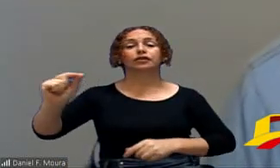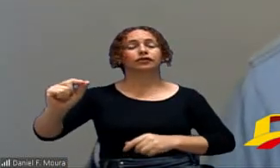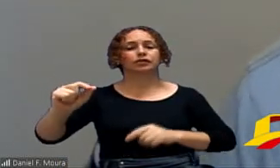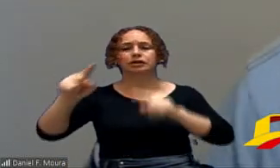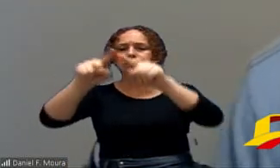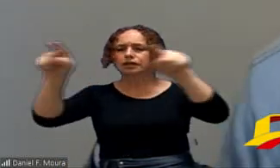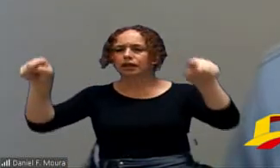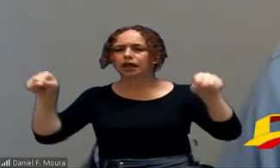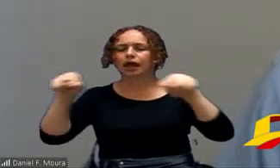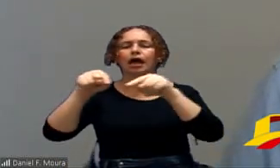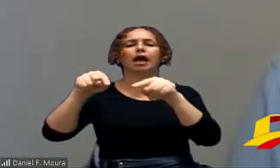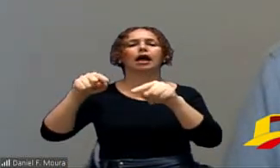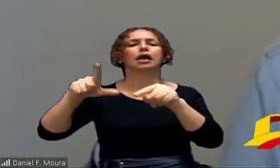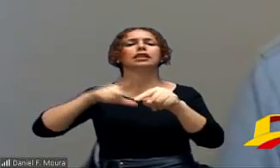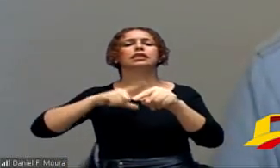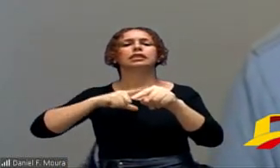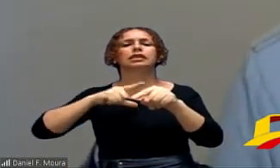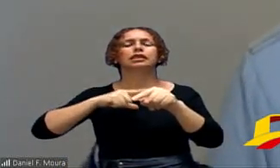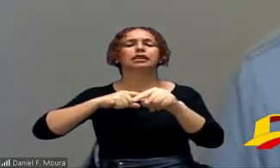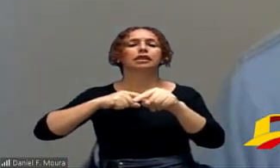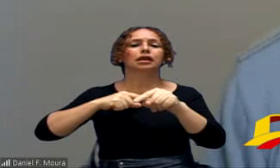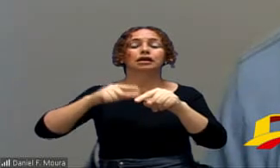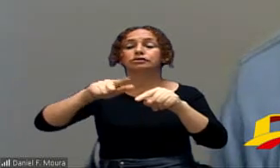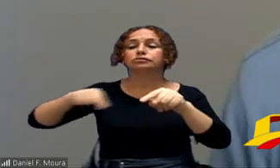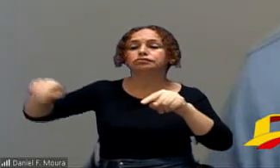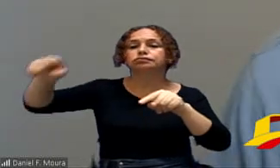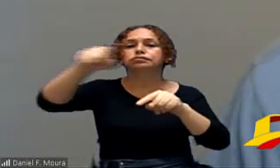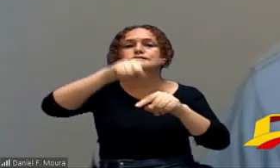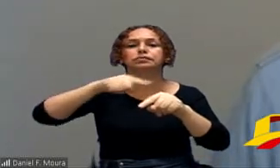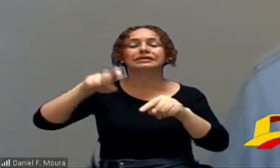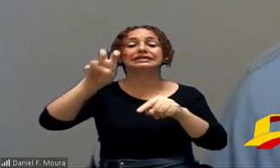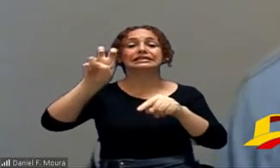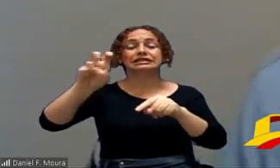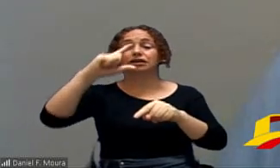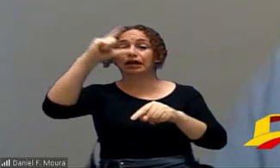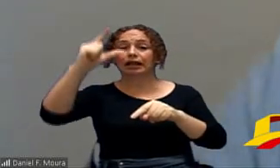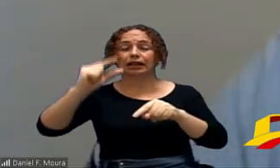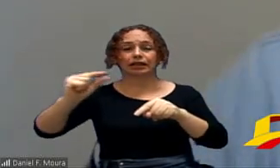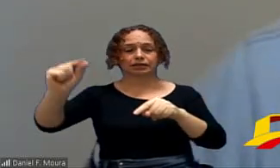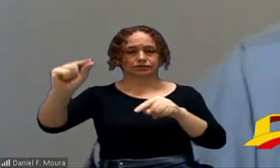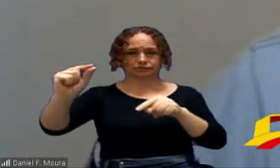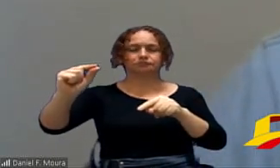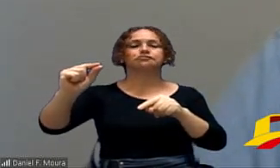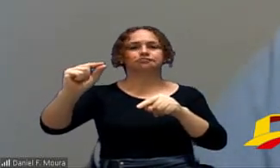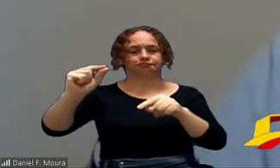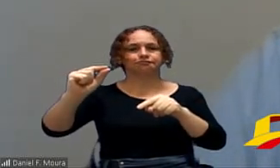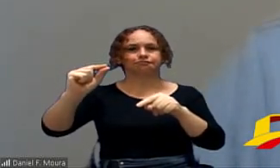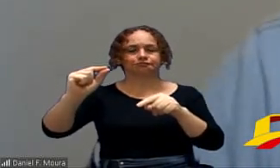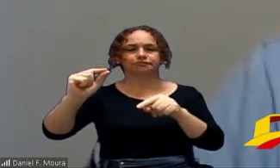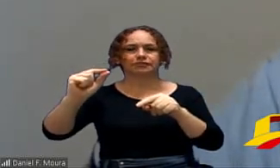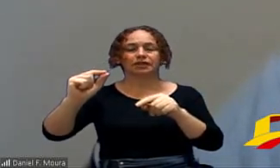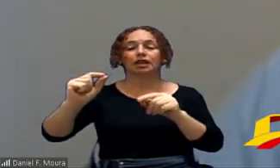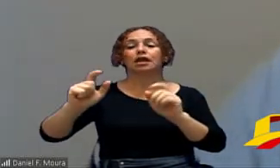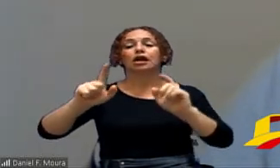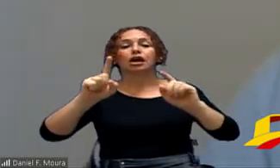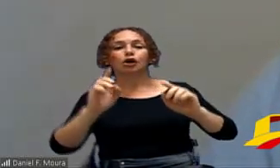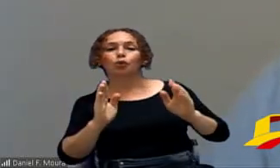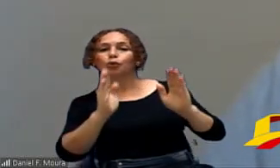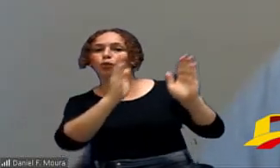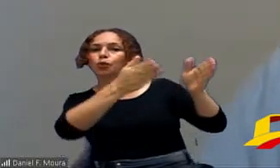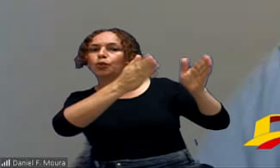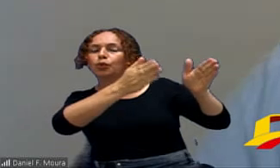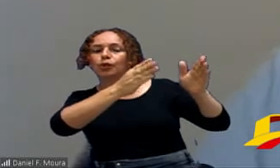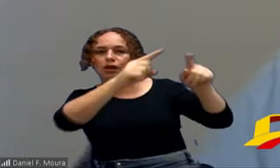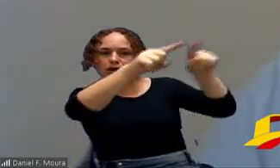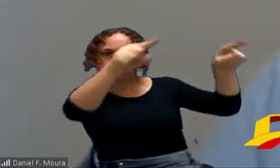de 280 mil metros quadrados e um recinto pronto do Sandro, vizinho desse recinto. Esse recinto vai ficar ao lado, existem cercas